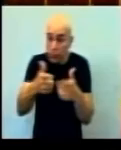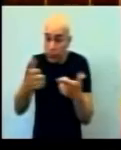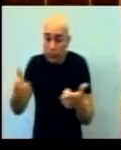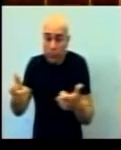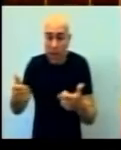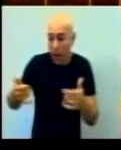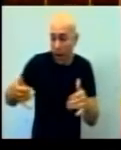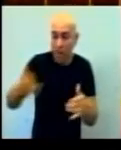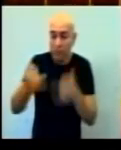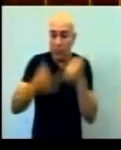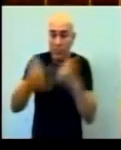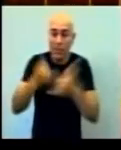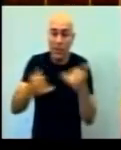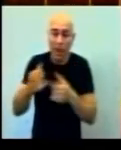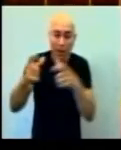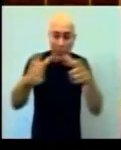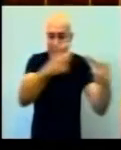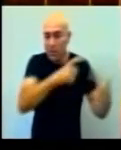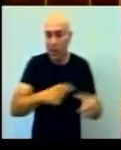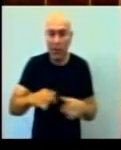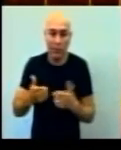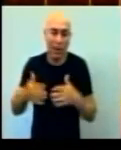lazer por enquanto.